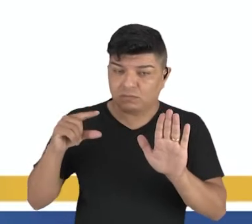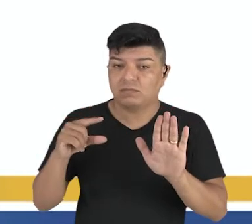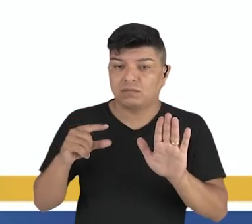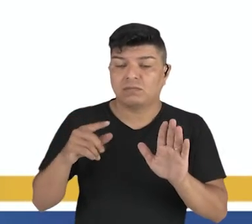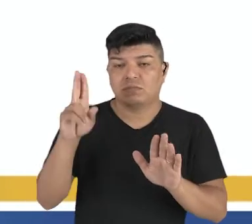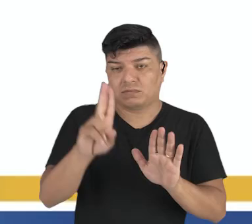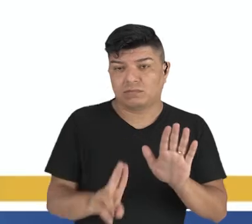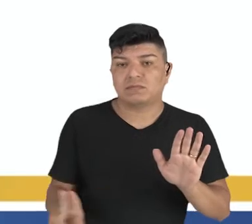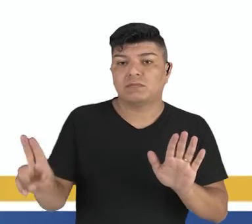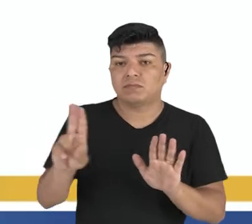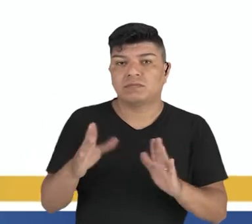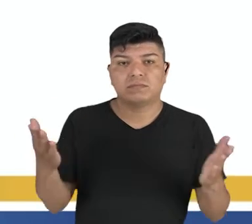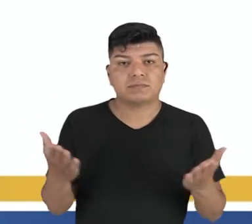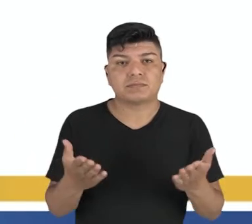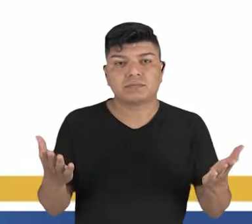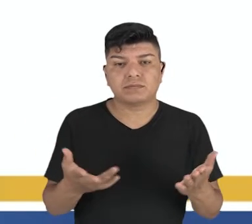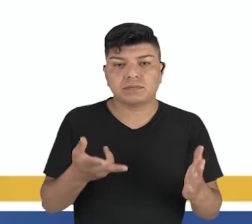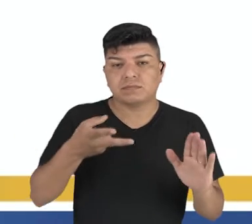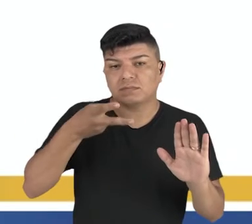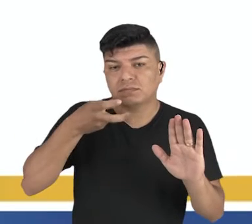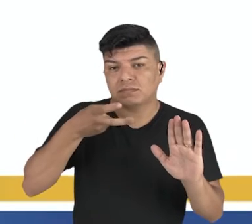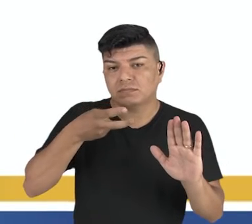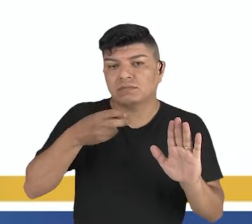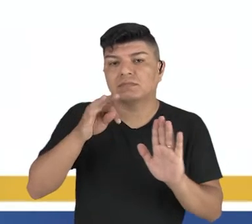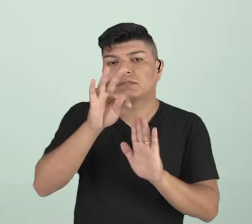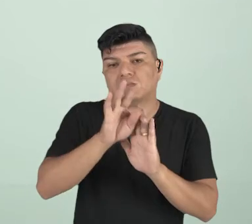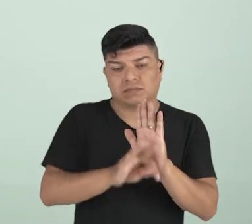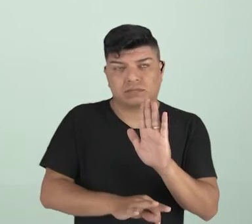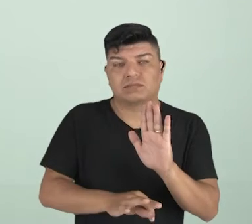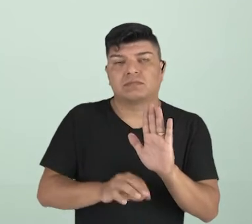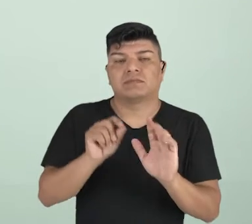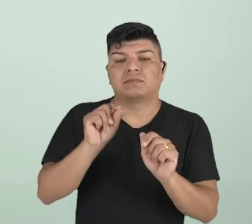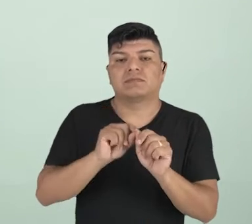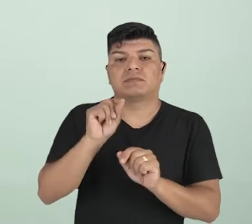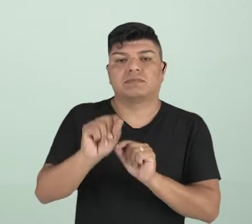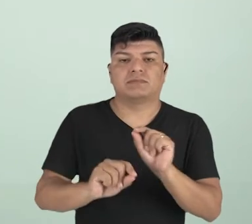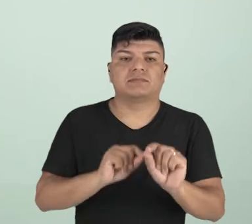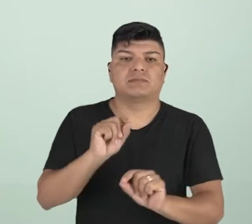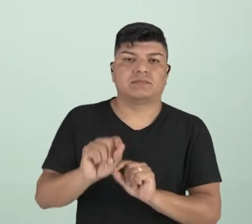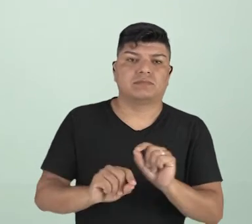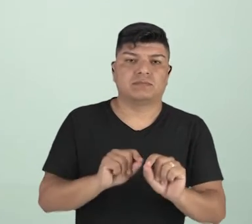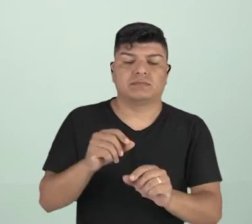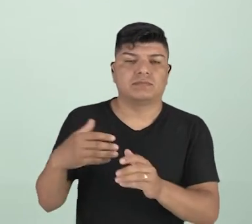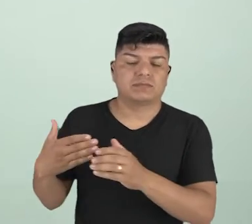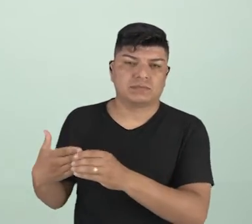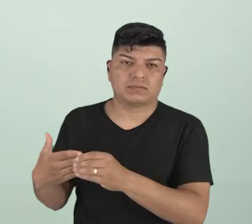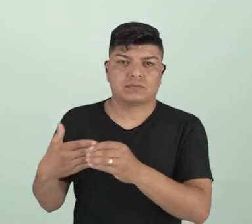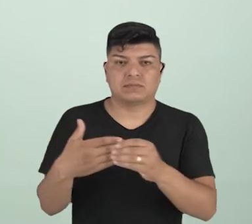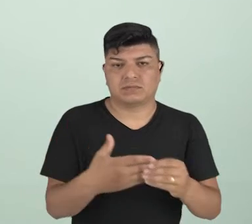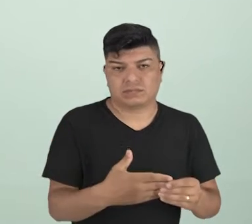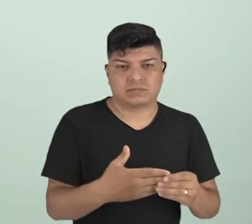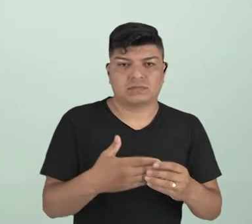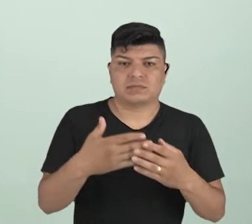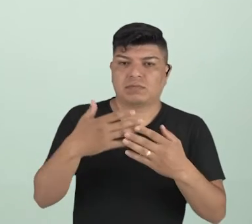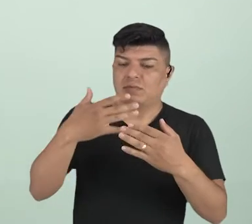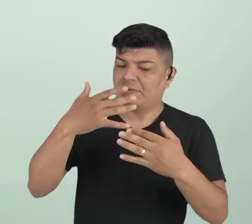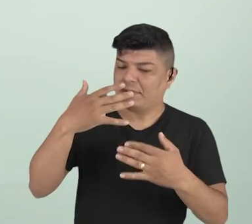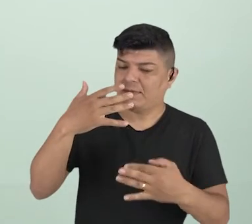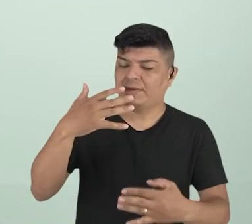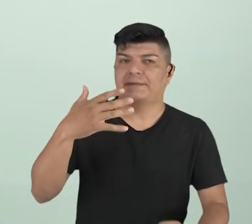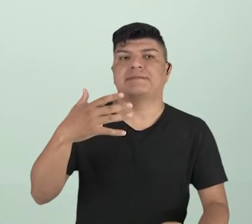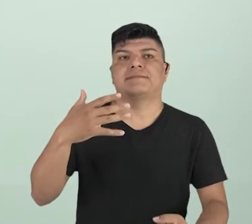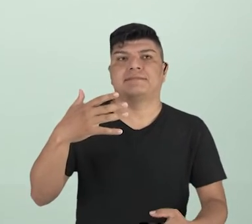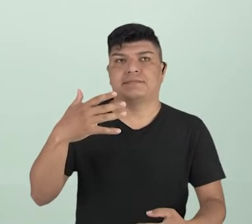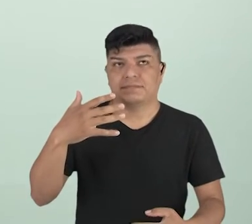poder trabalhar um pouquinho aqui. Percebam que nesse texto ele fez o quê? Ele trouxe dados, né?